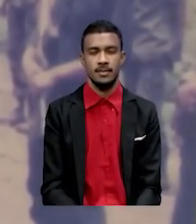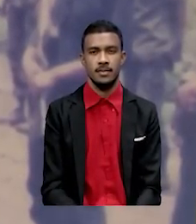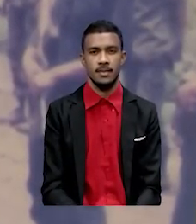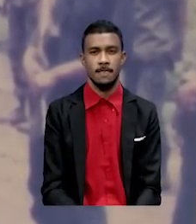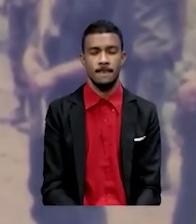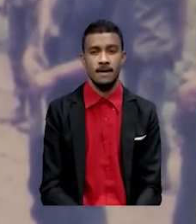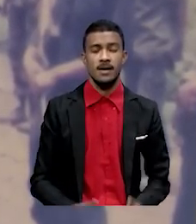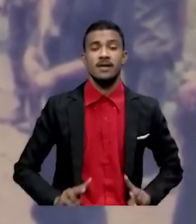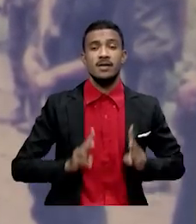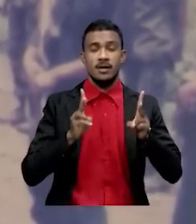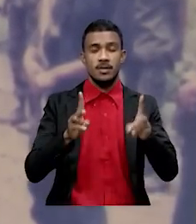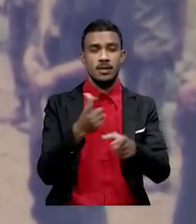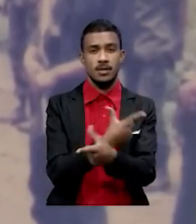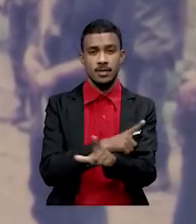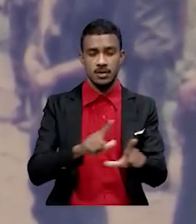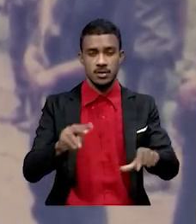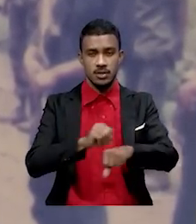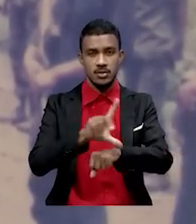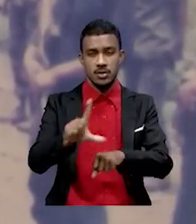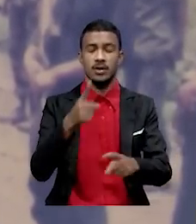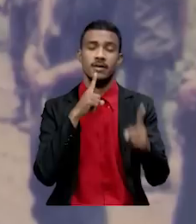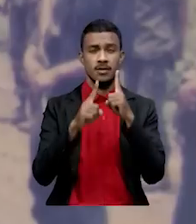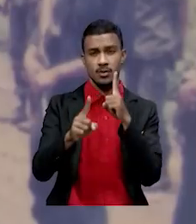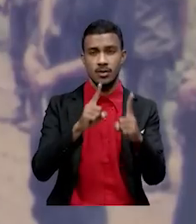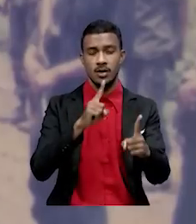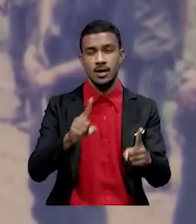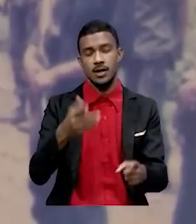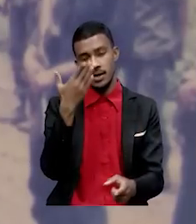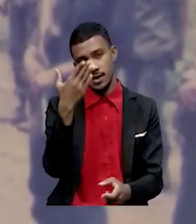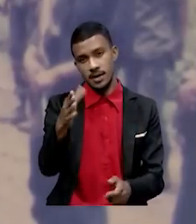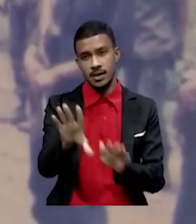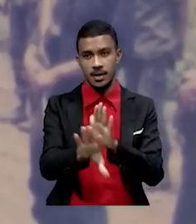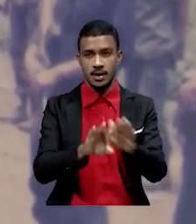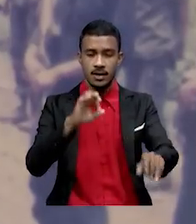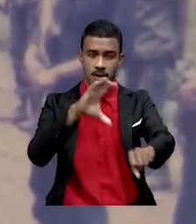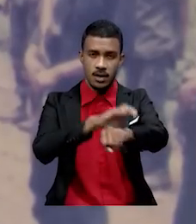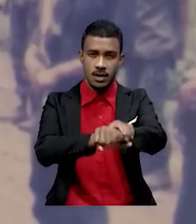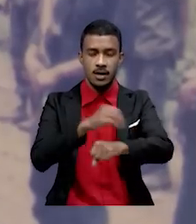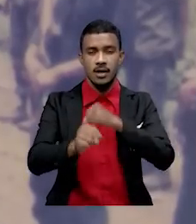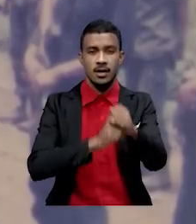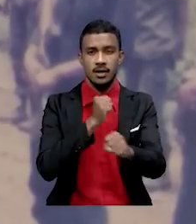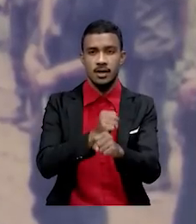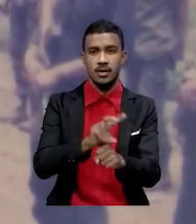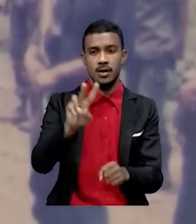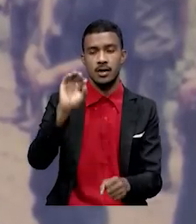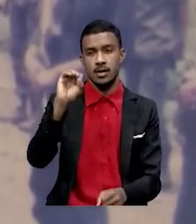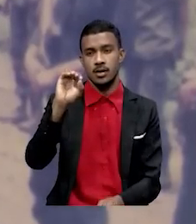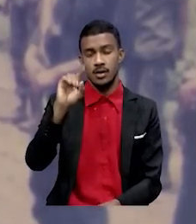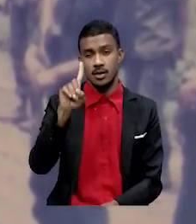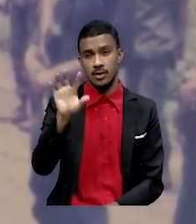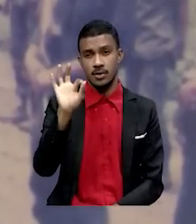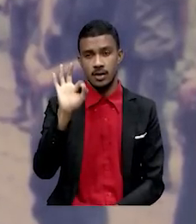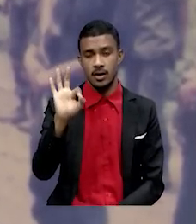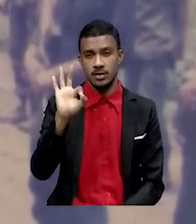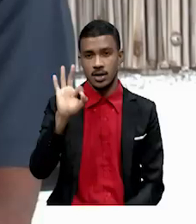Combatente Libertação Nacional ne conta tuir katak ni mos hetan captura e atina reunida atusia o alunulo